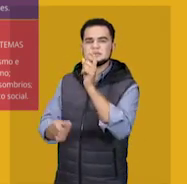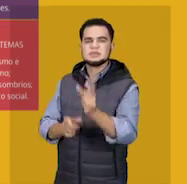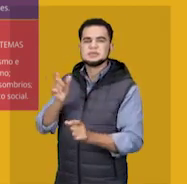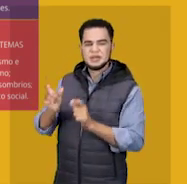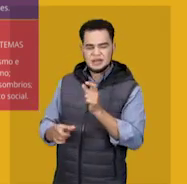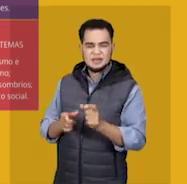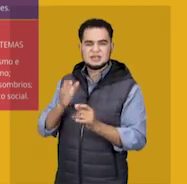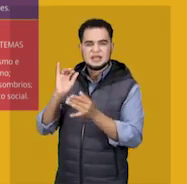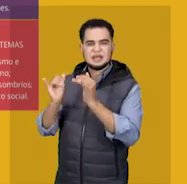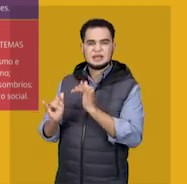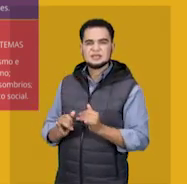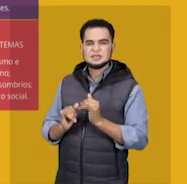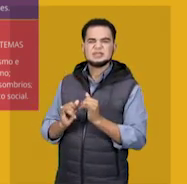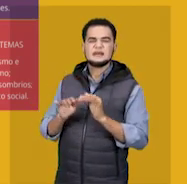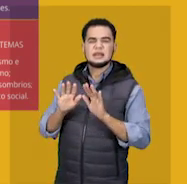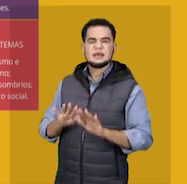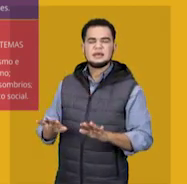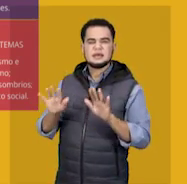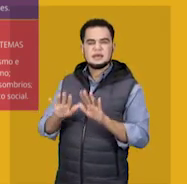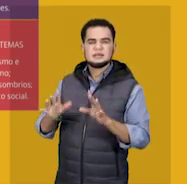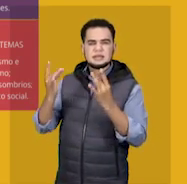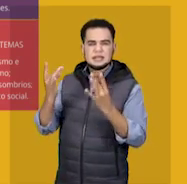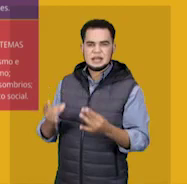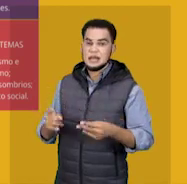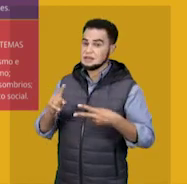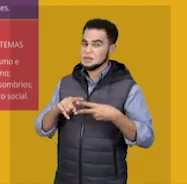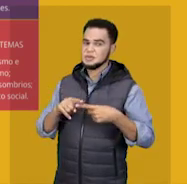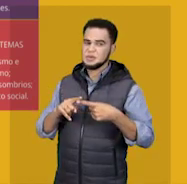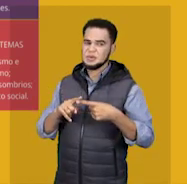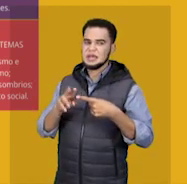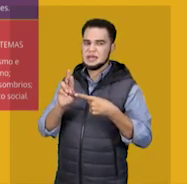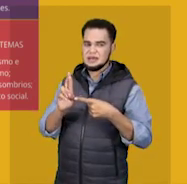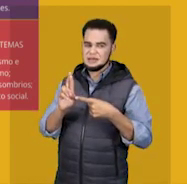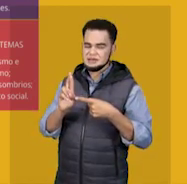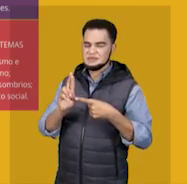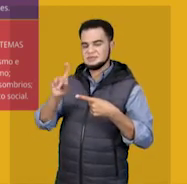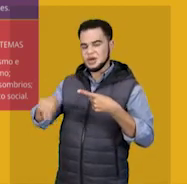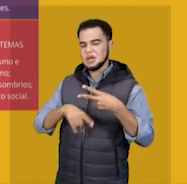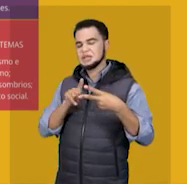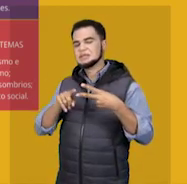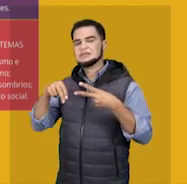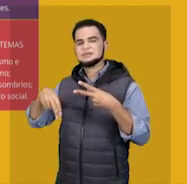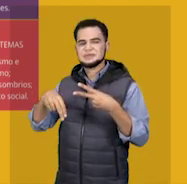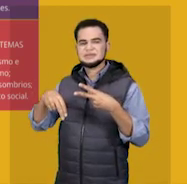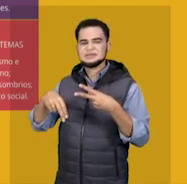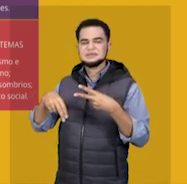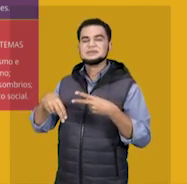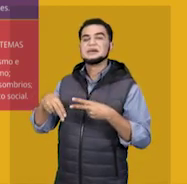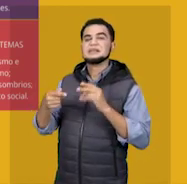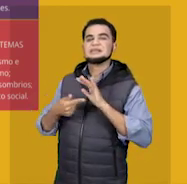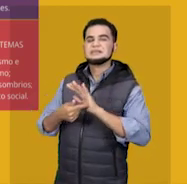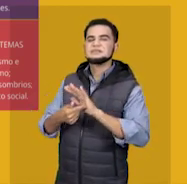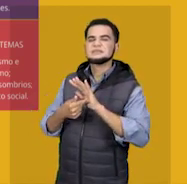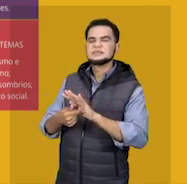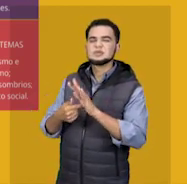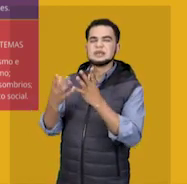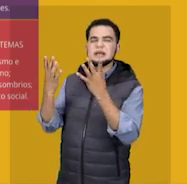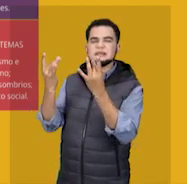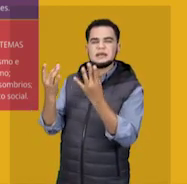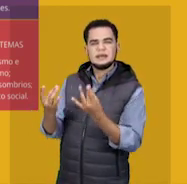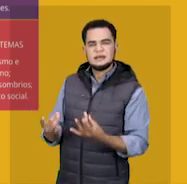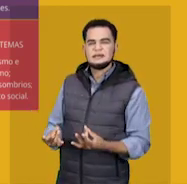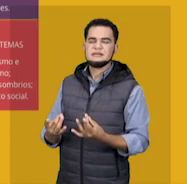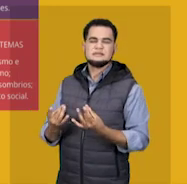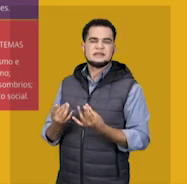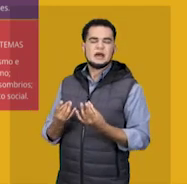mais detalhada, enquanto que no naturalismo, a demonstração de detalhes, harmonia e clareza